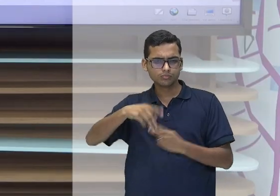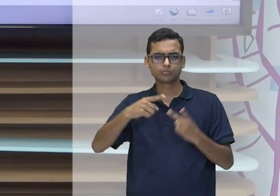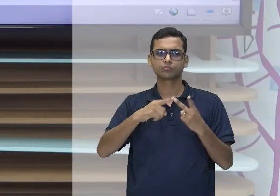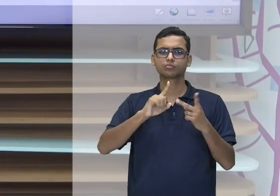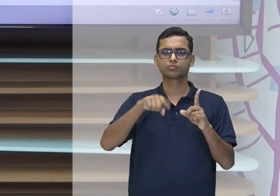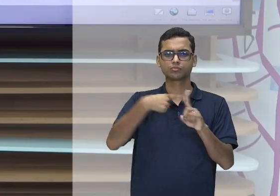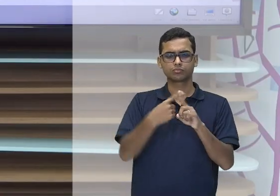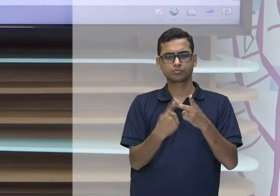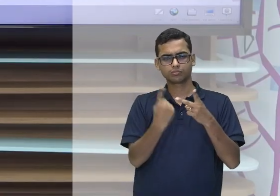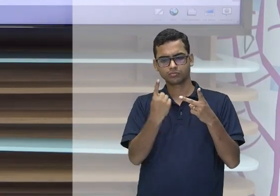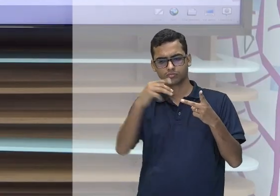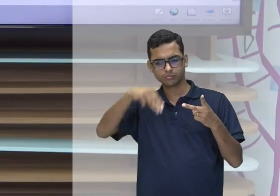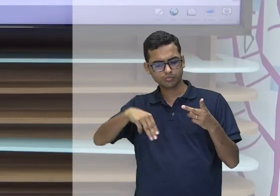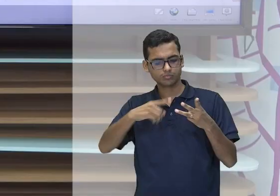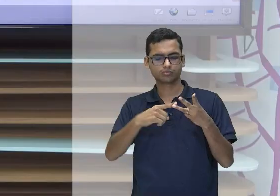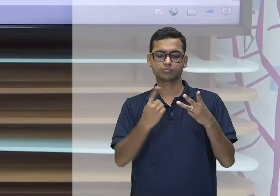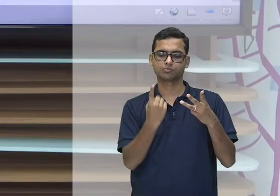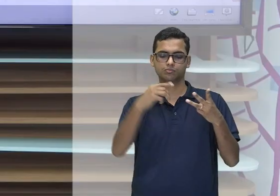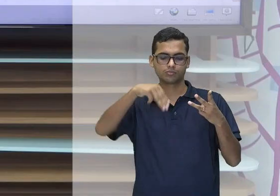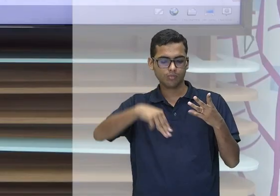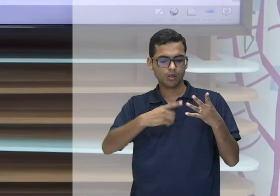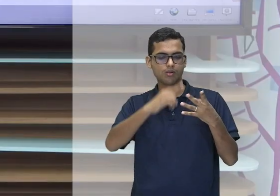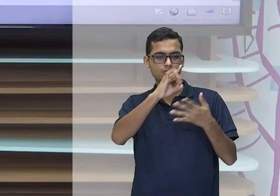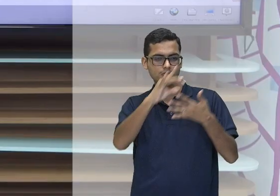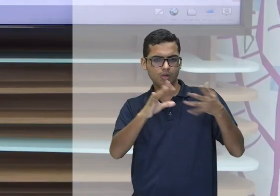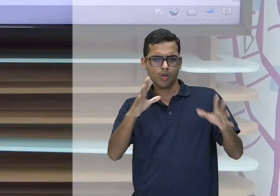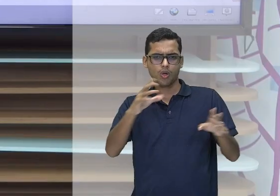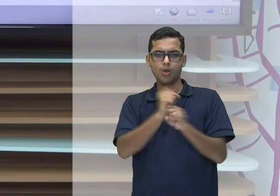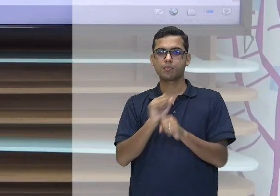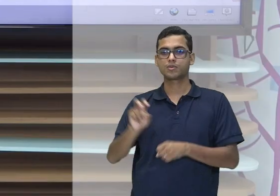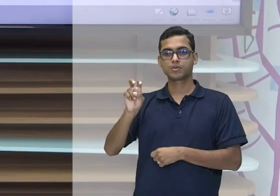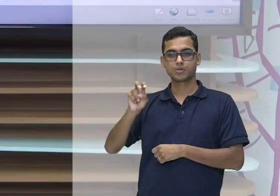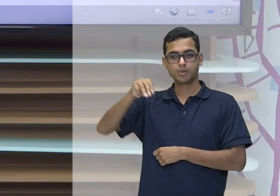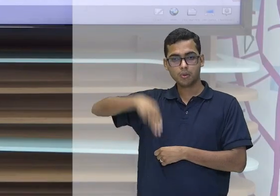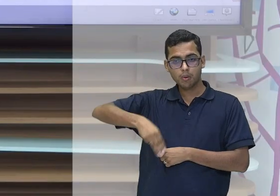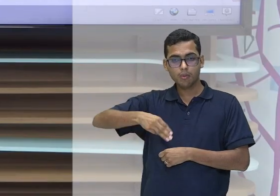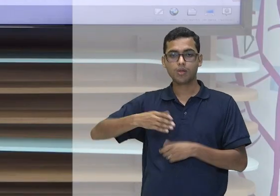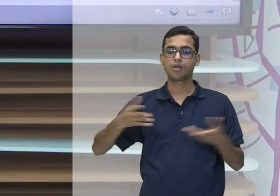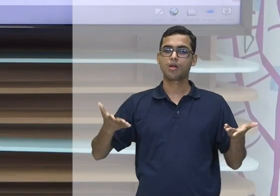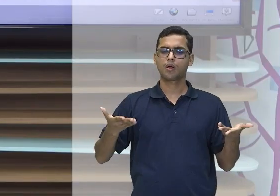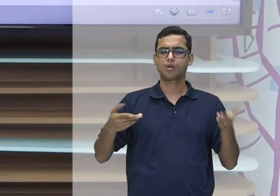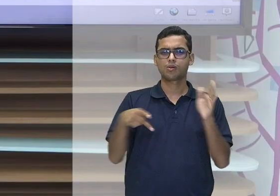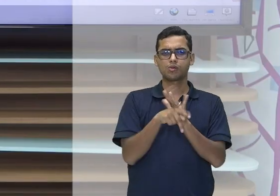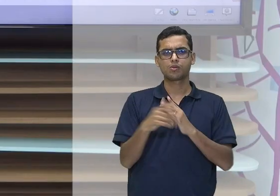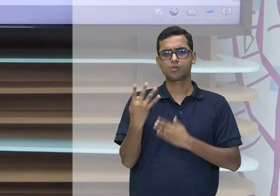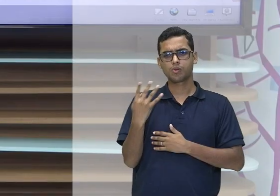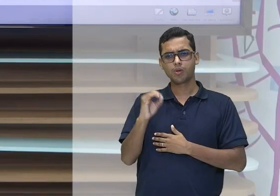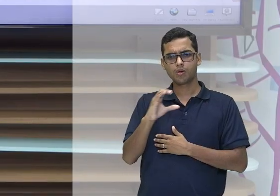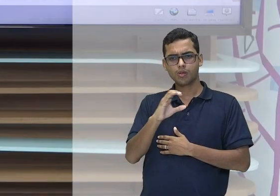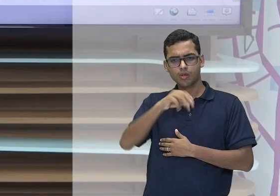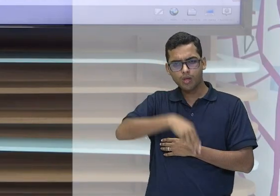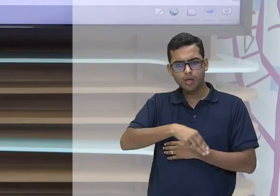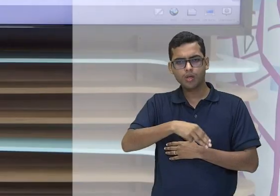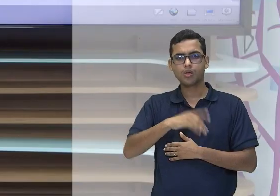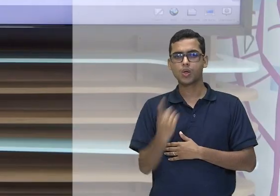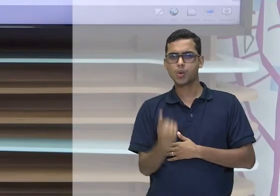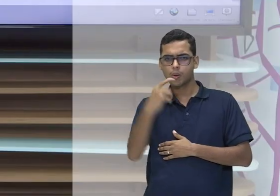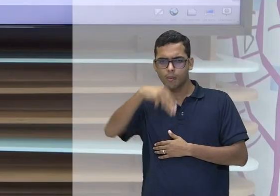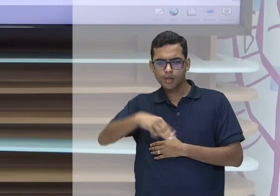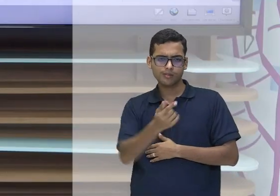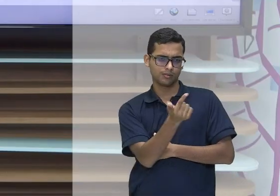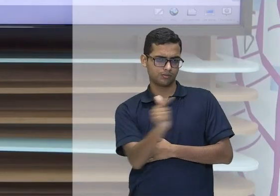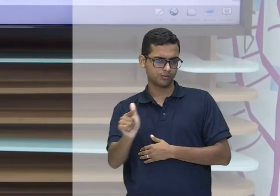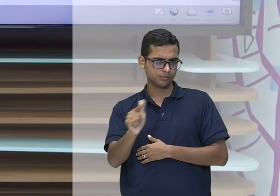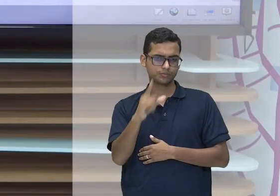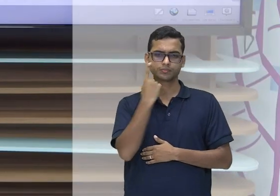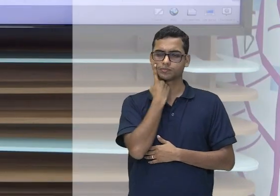em 5 metros. E ali nos 40 centímetros, significa o quê? Que você não tem ali 1 metro completo, porque você não tem 100